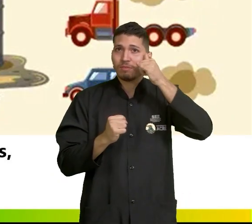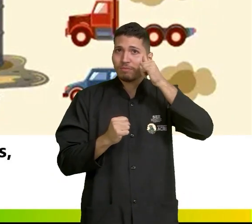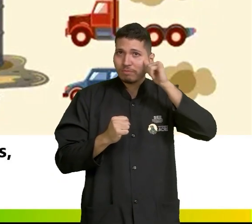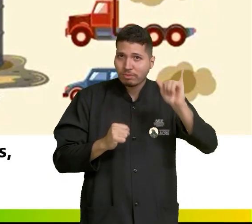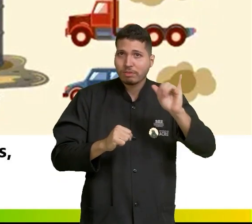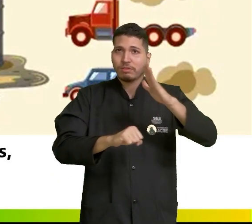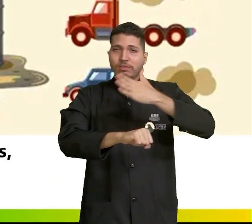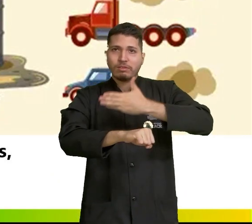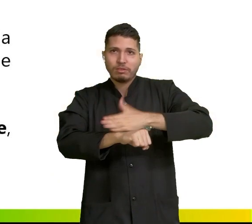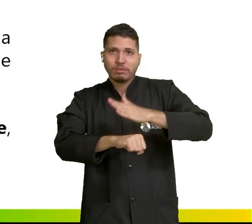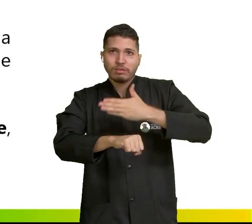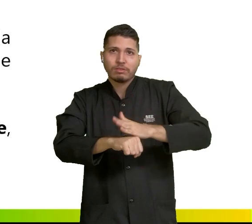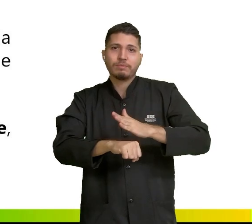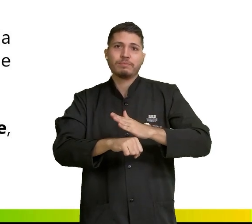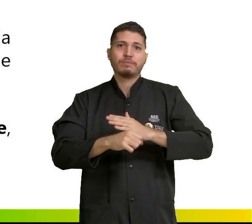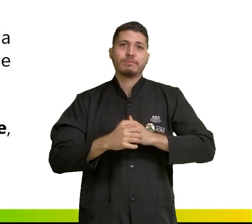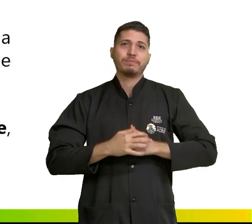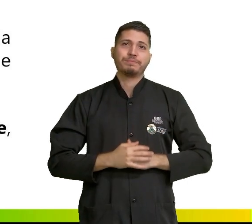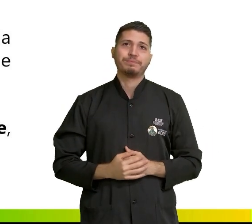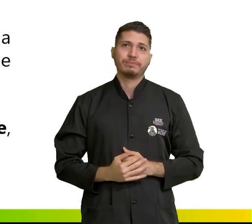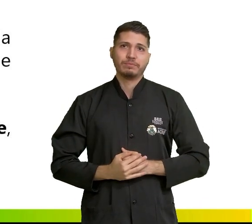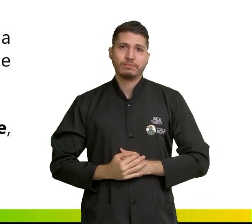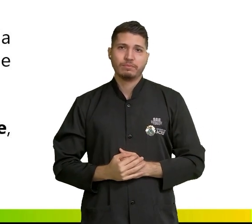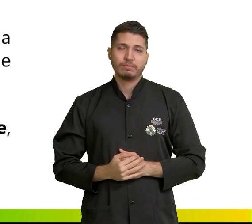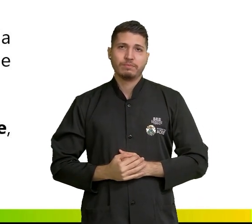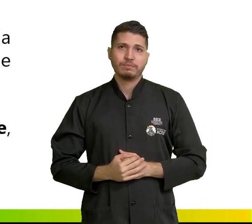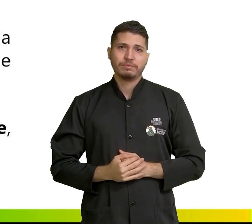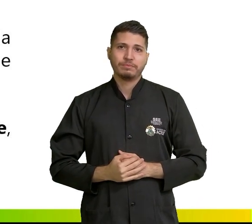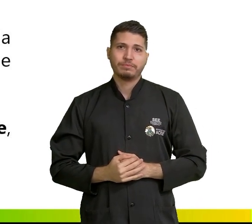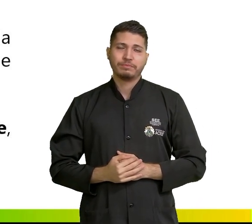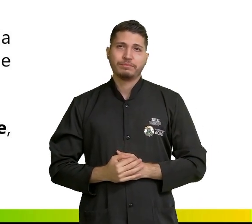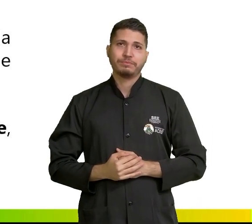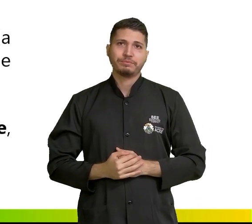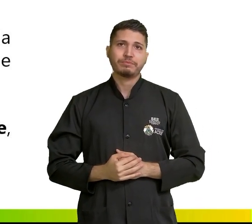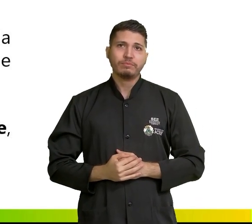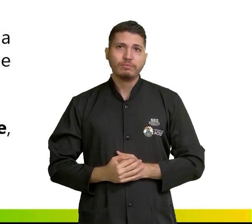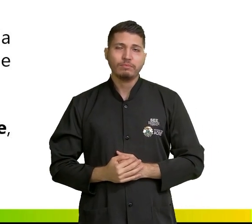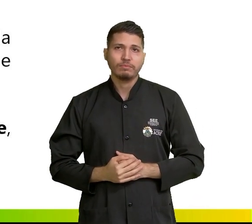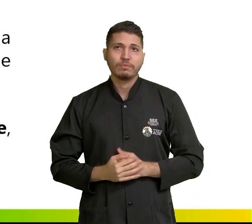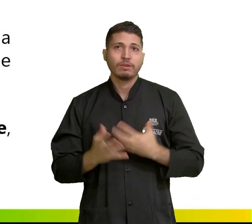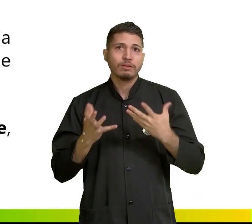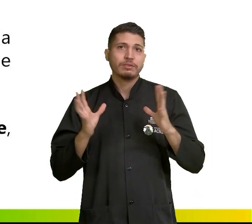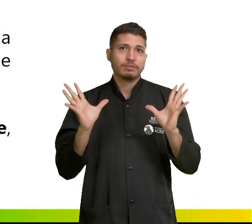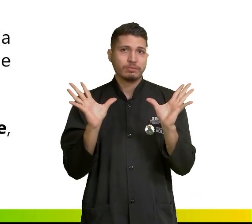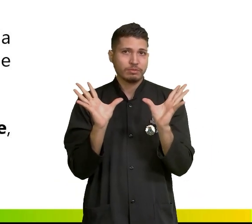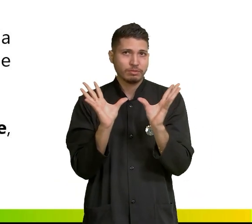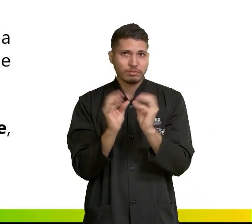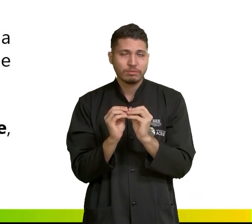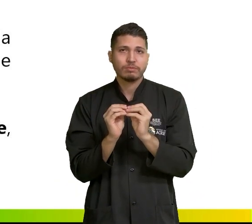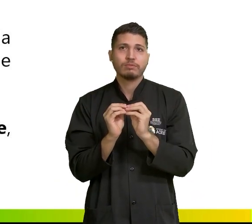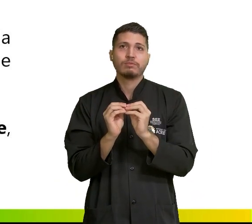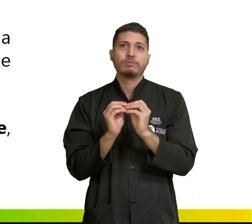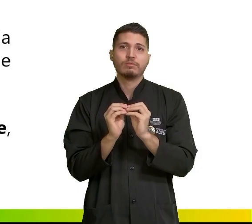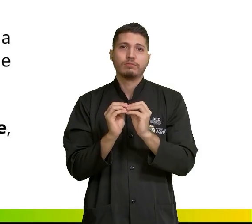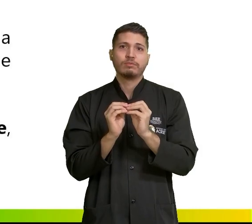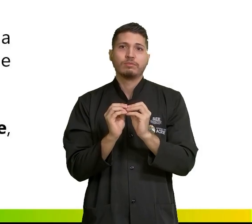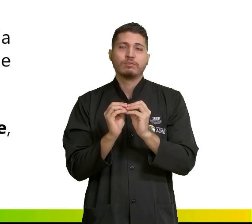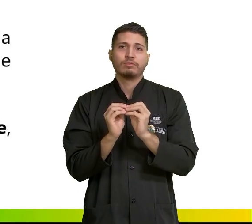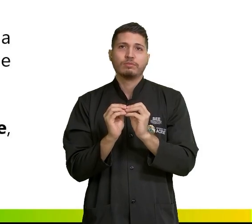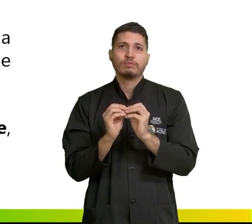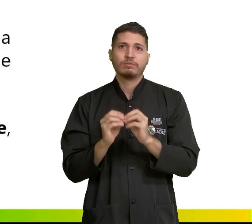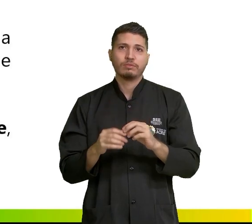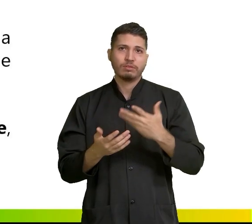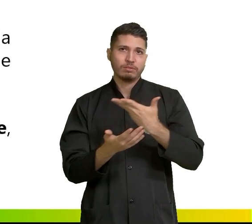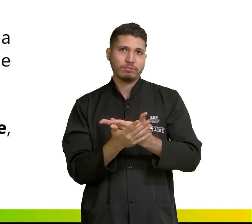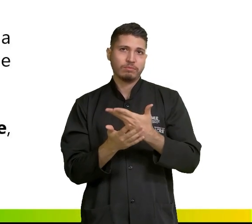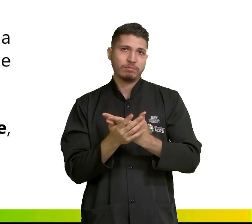pessoal? Bom, chegando na aula de hoje, eu quero resumir um pouco aí de tudo que a gente viu sobre a nossa aula aí